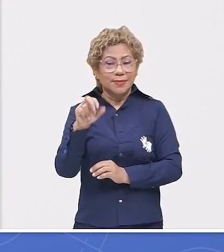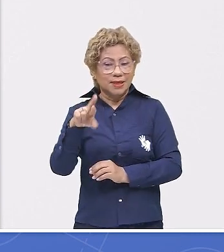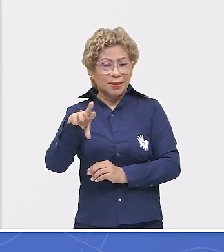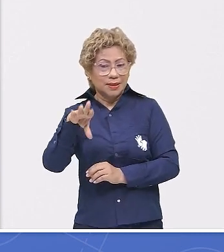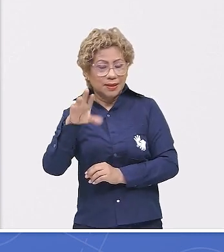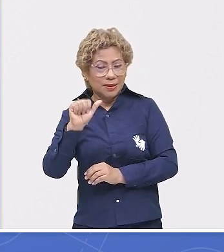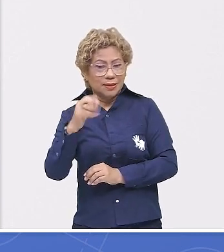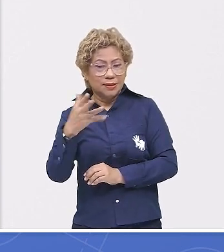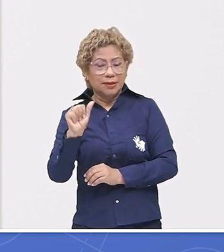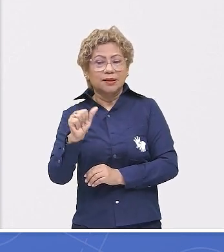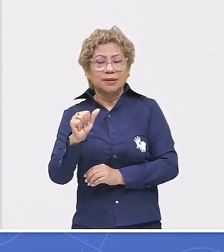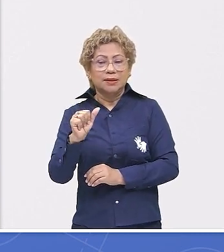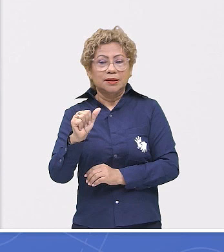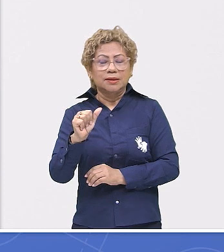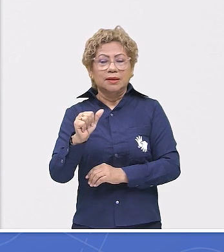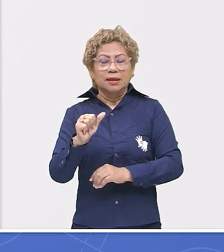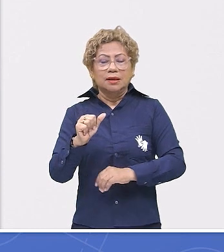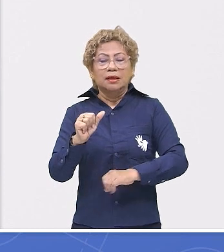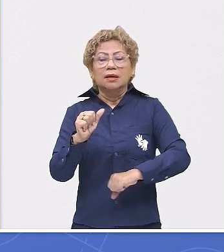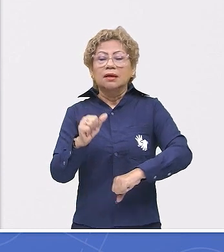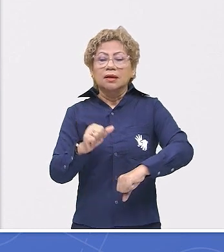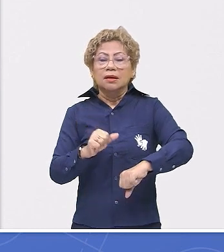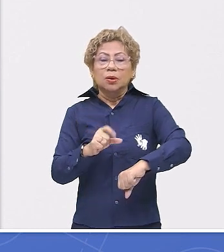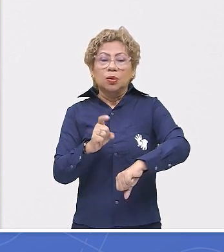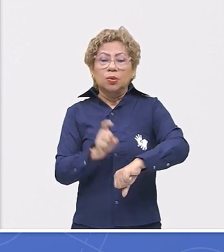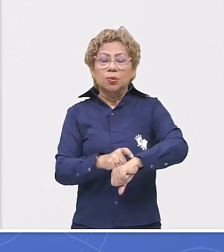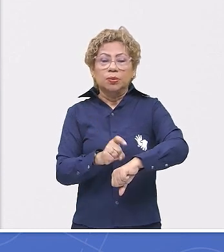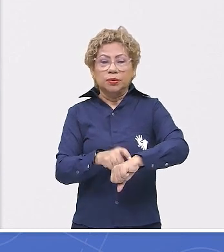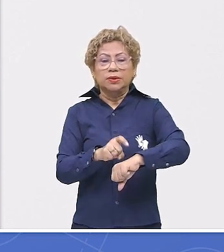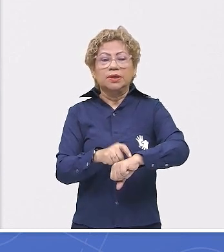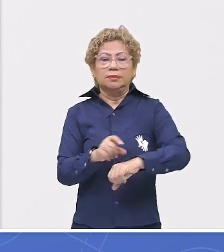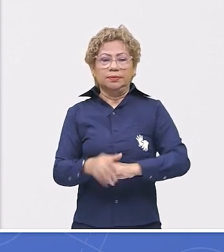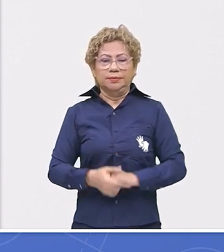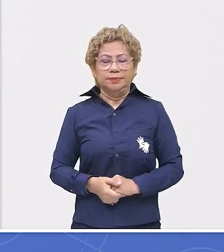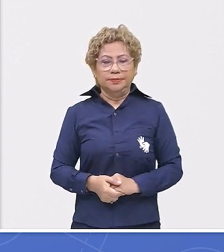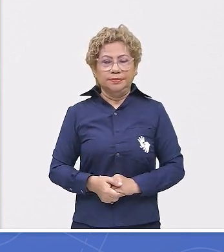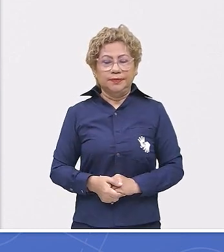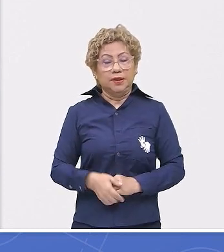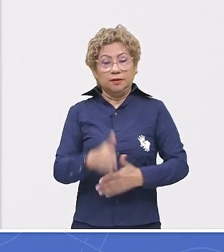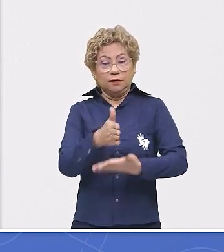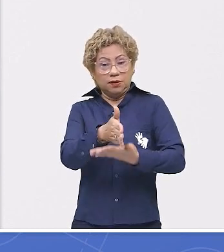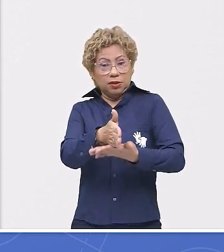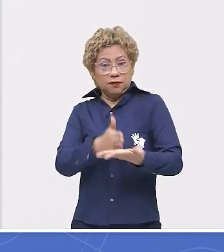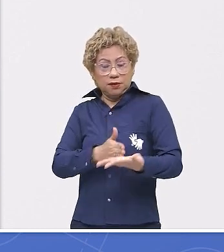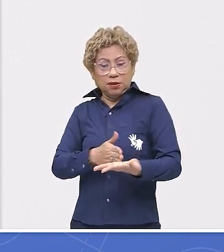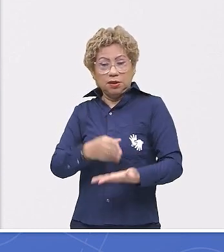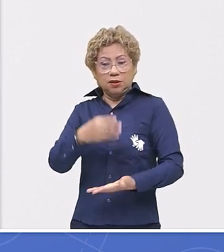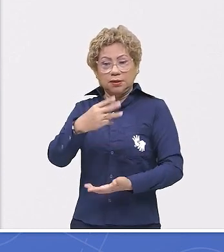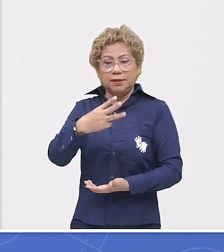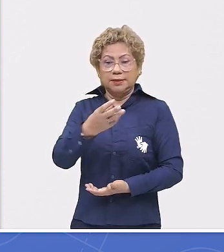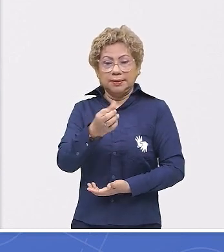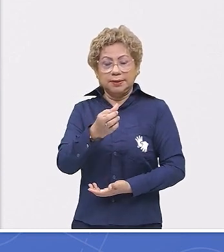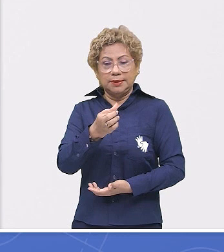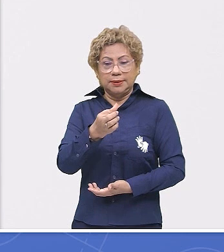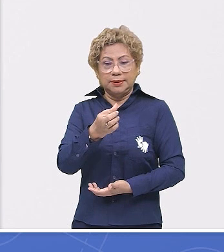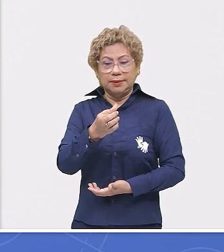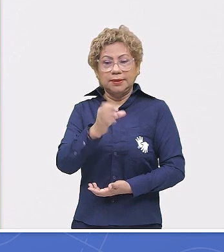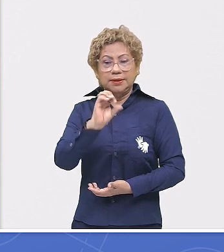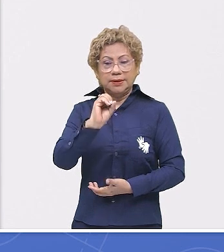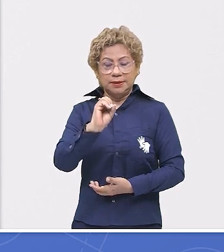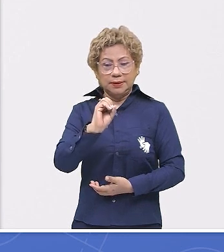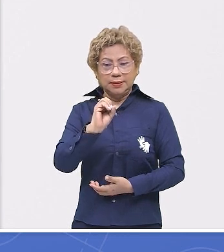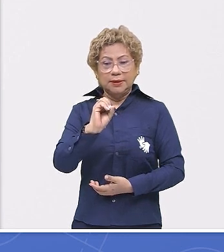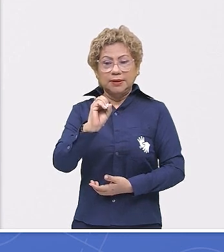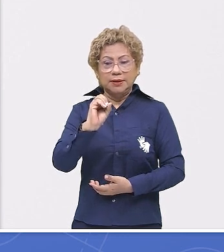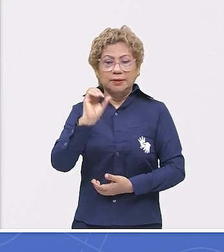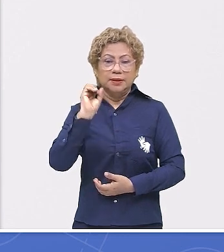né? Sabemos que o nosso planeta, gente, ele está dividido em 360 graus, certo? Desses 360 graus,